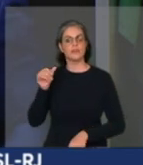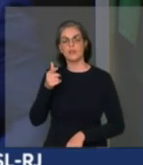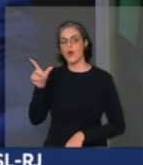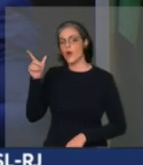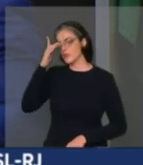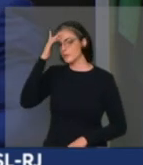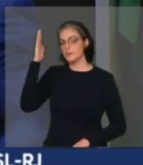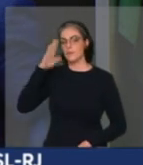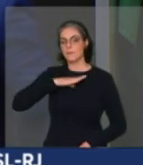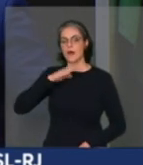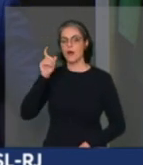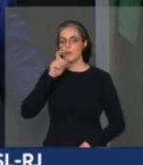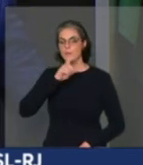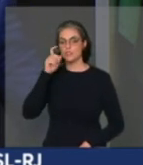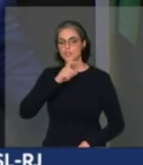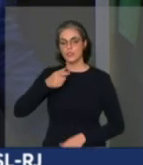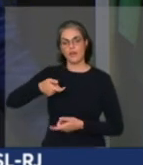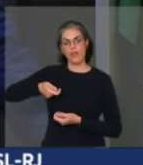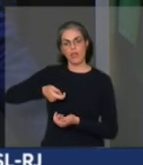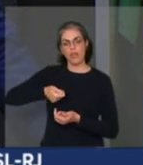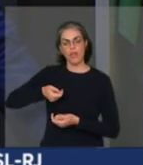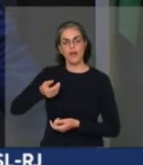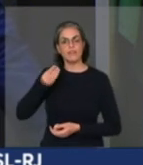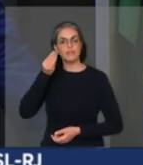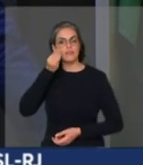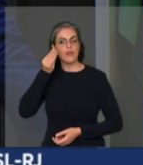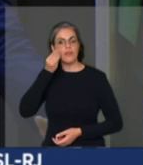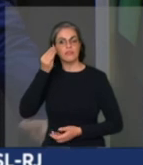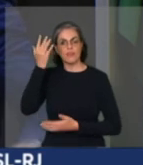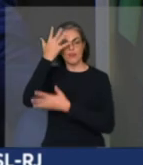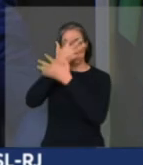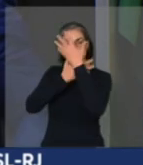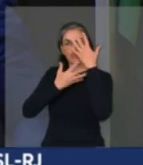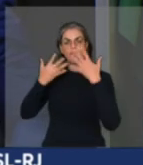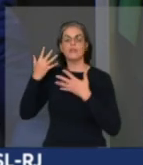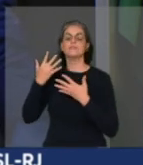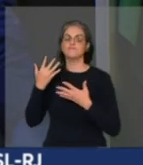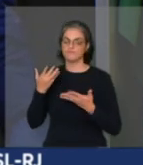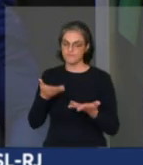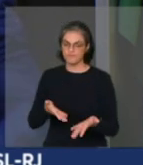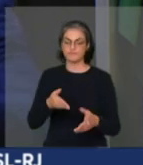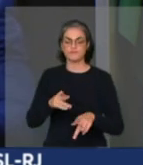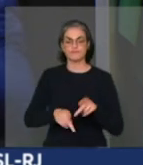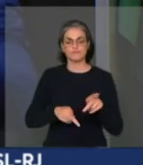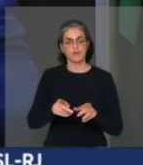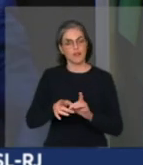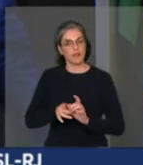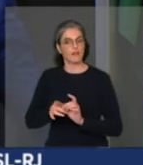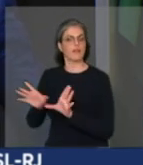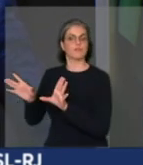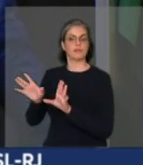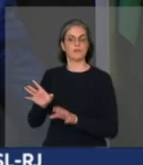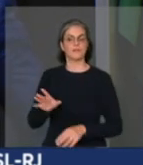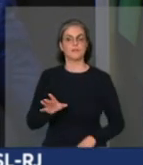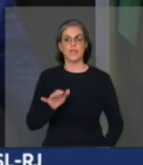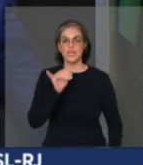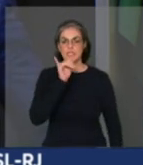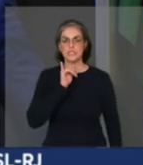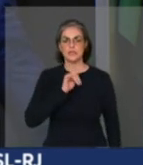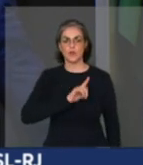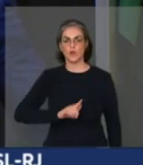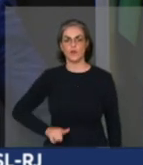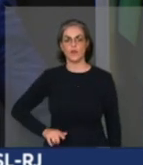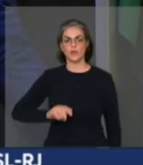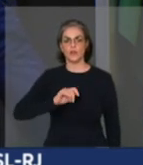inescrupulosos que tentam ludibriar a população que eu falo aqui mais uma vez do desgovernador de São